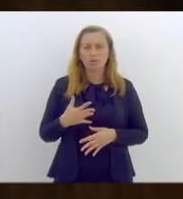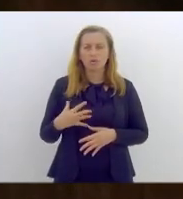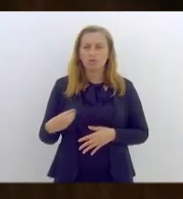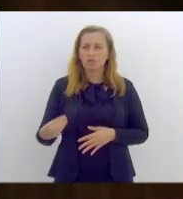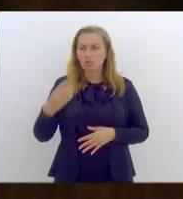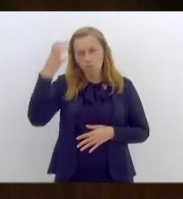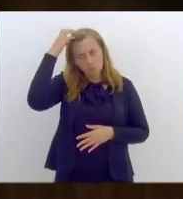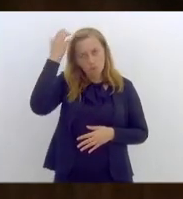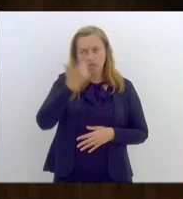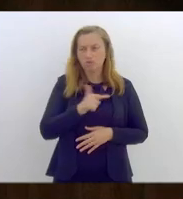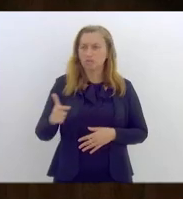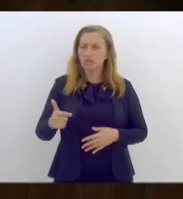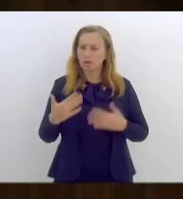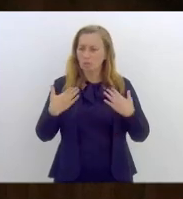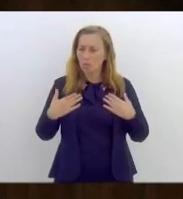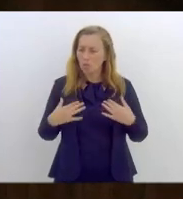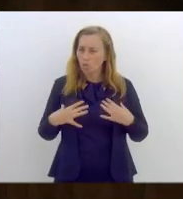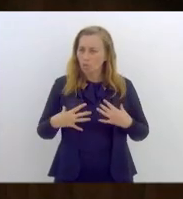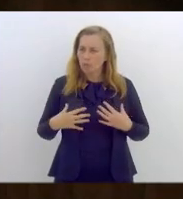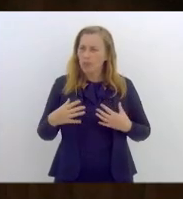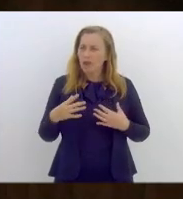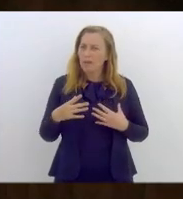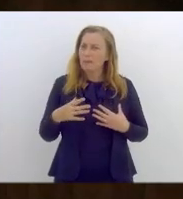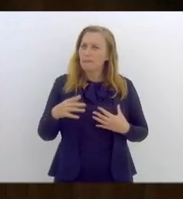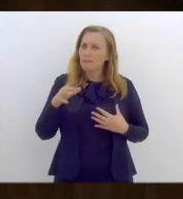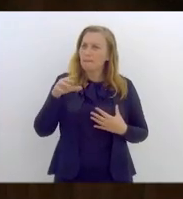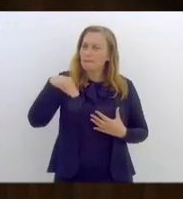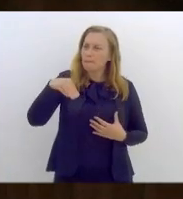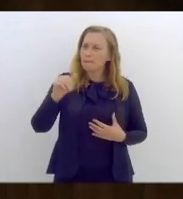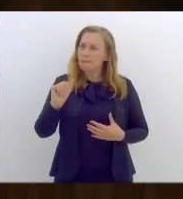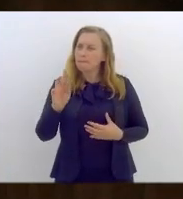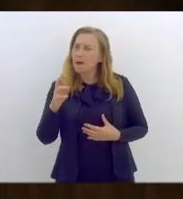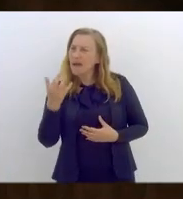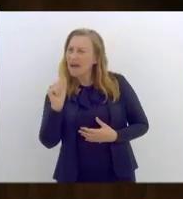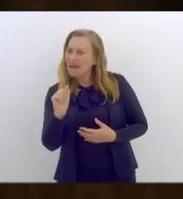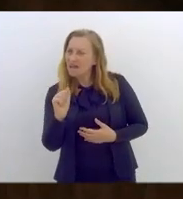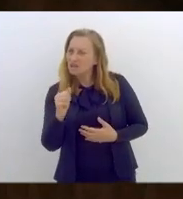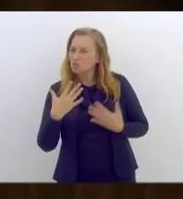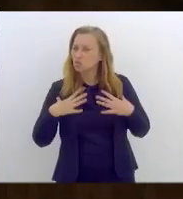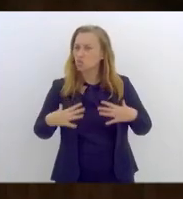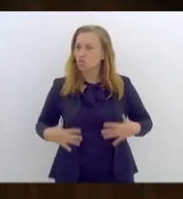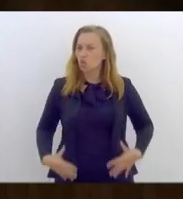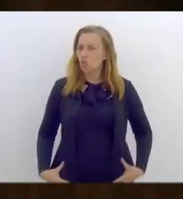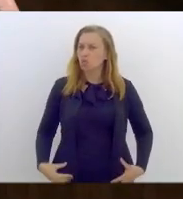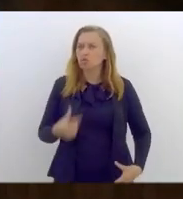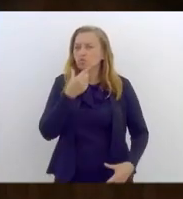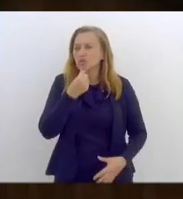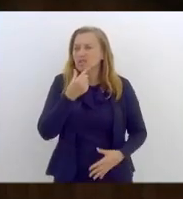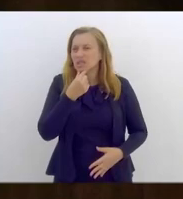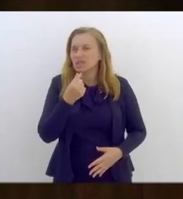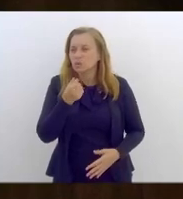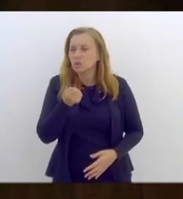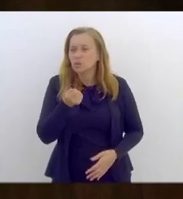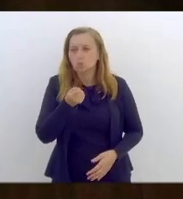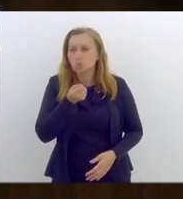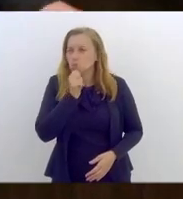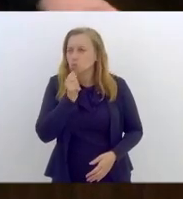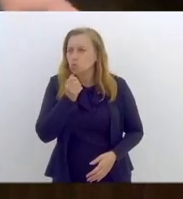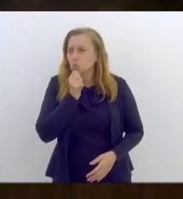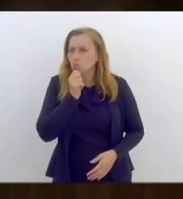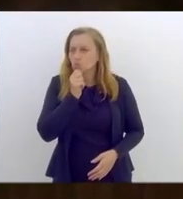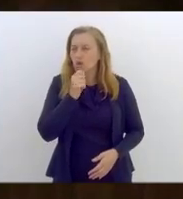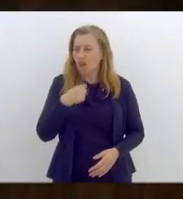uma marca no corpo do garoto nenhuma eu vi a mãe vi outra coisa